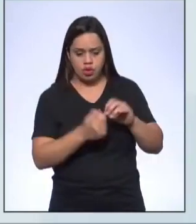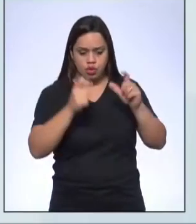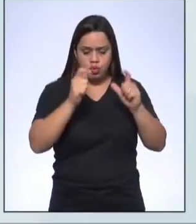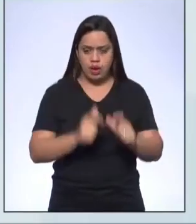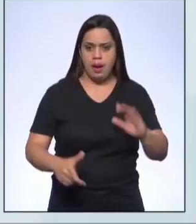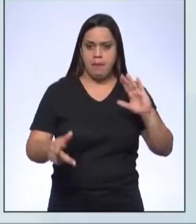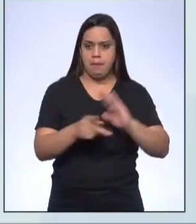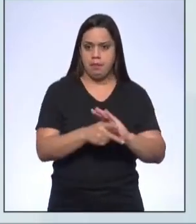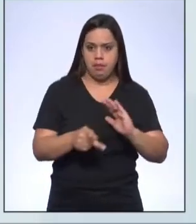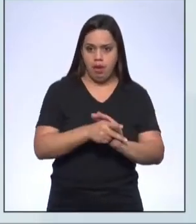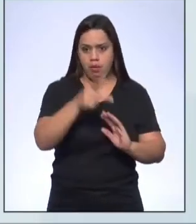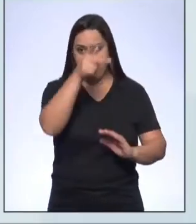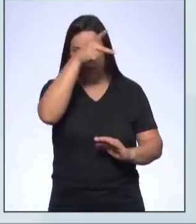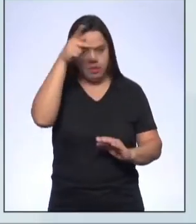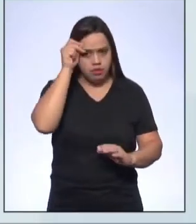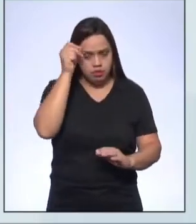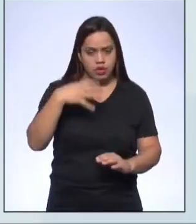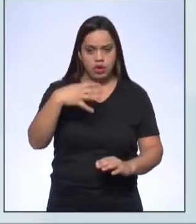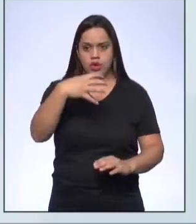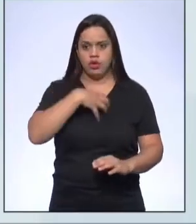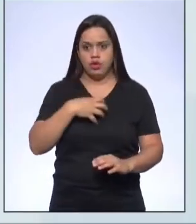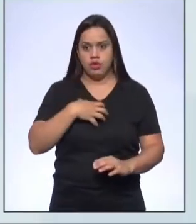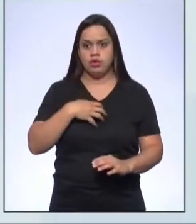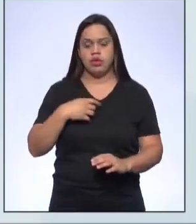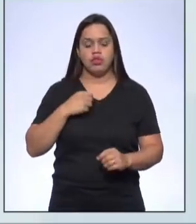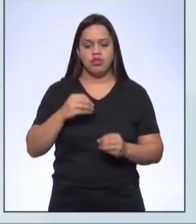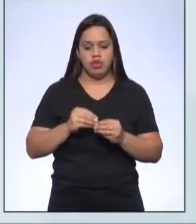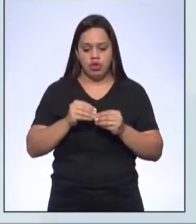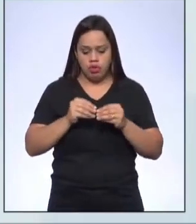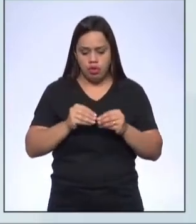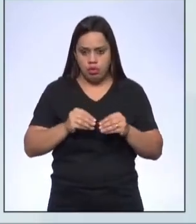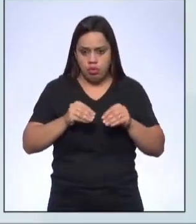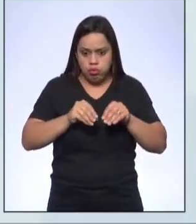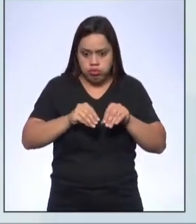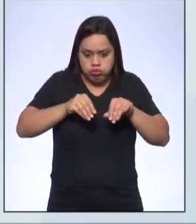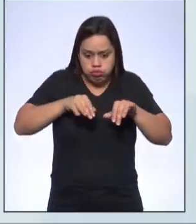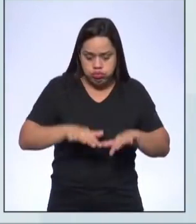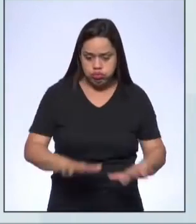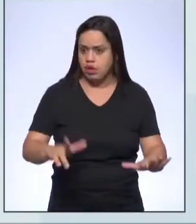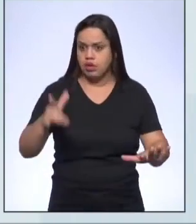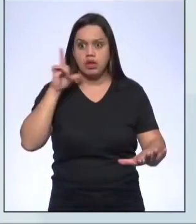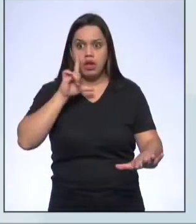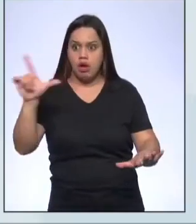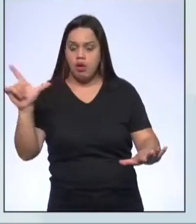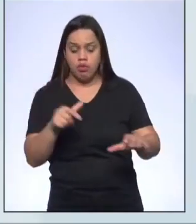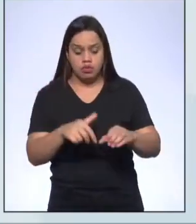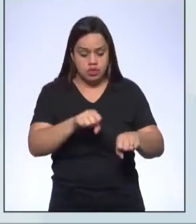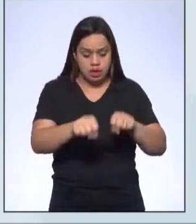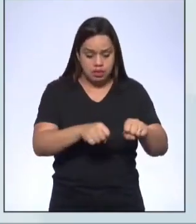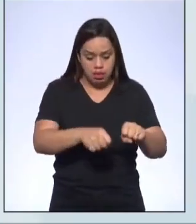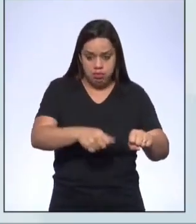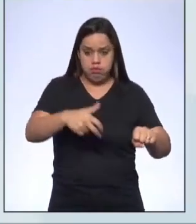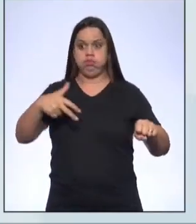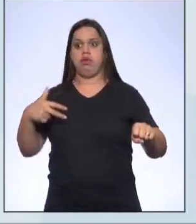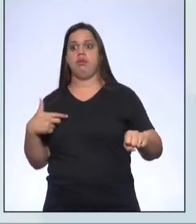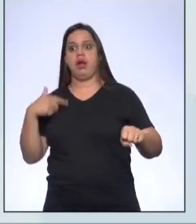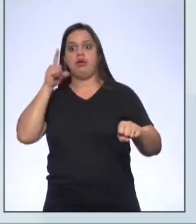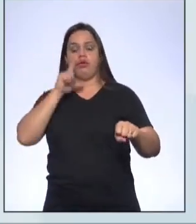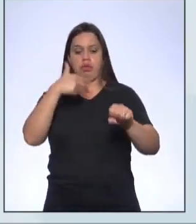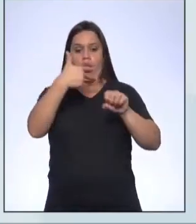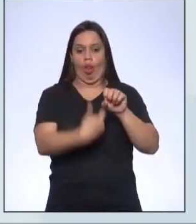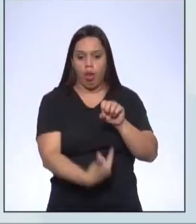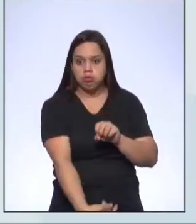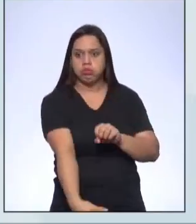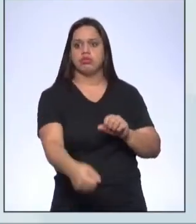pela prefeitura, senti um leve deslize na terra e mal tive tempo de me soltar dela para não ser levado com